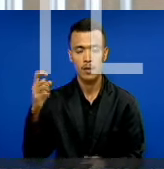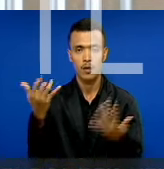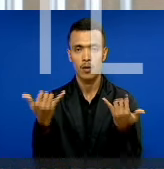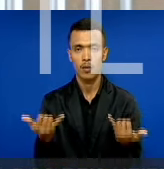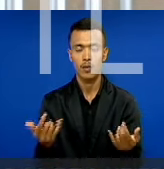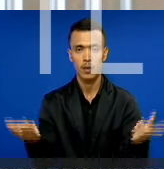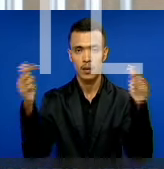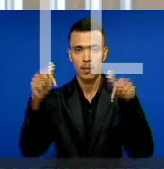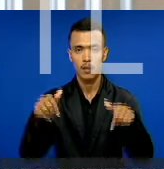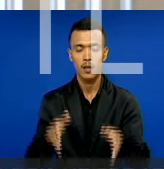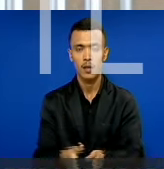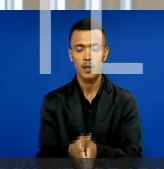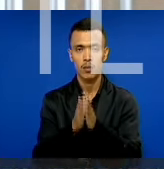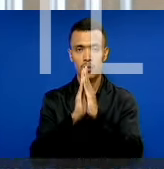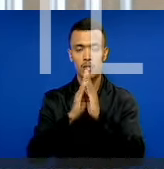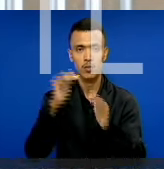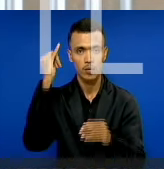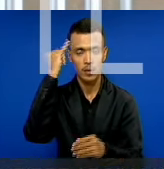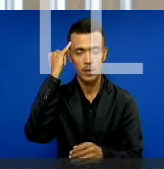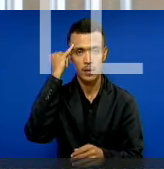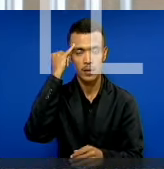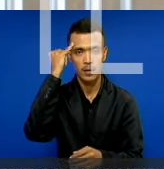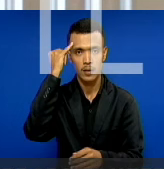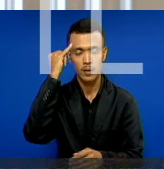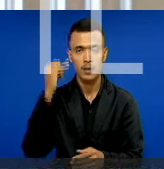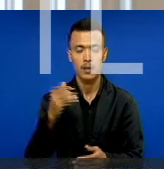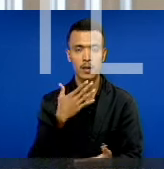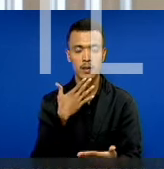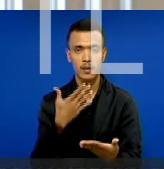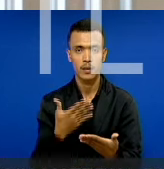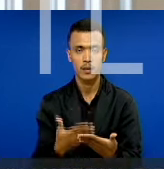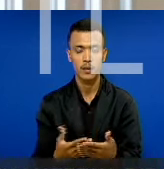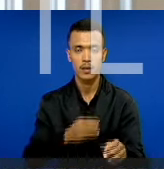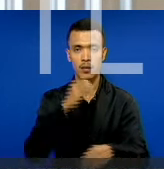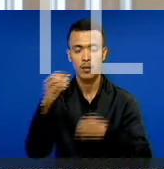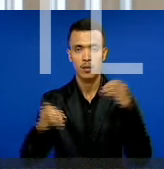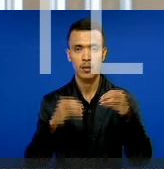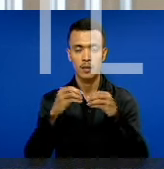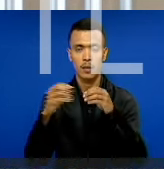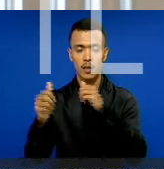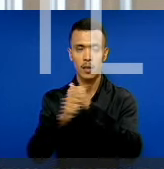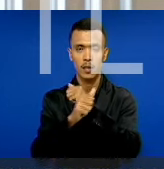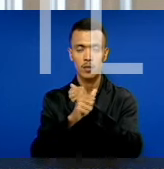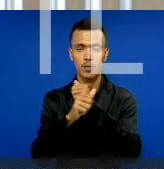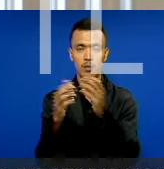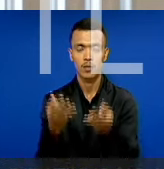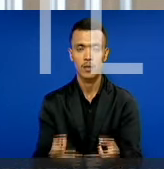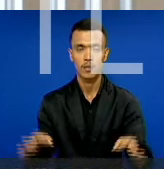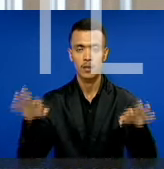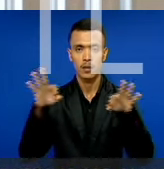Renato Russo, Hanoi, advice, com assuntos que serão muito